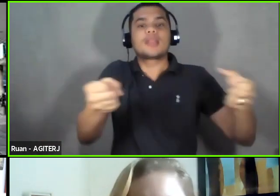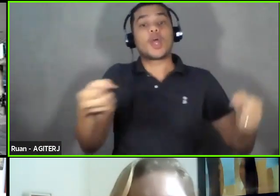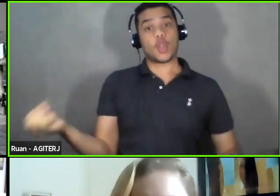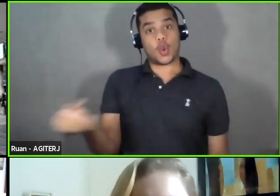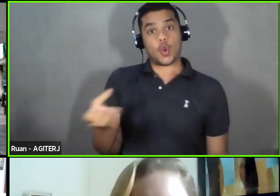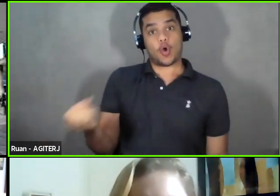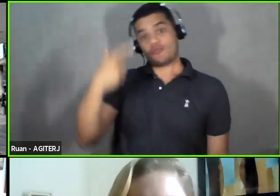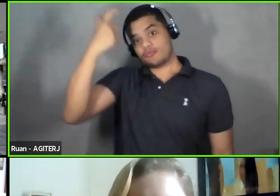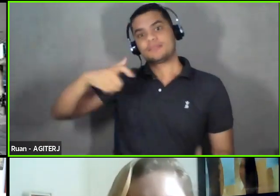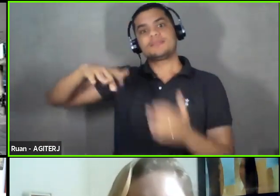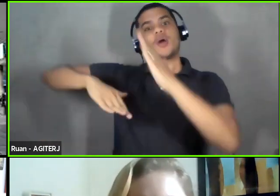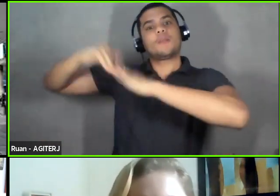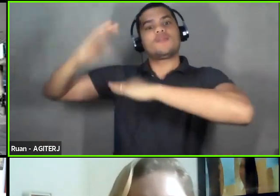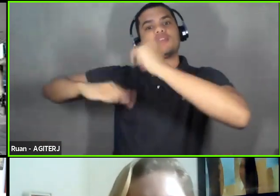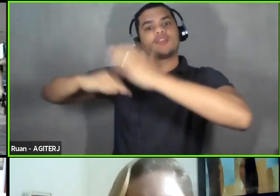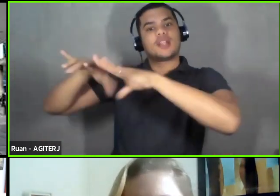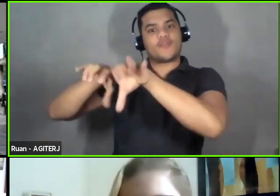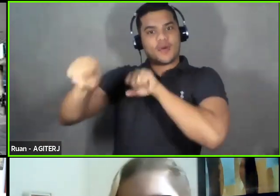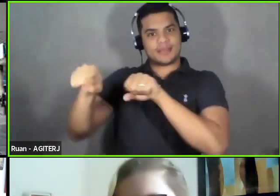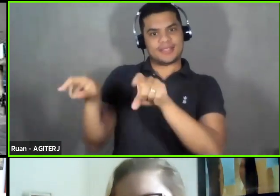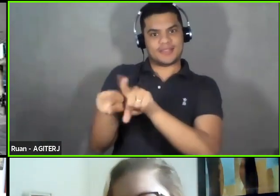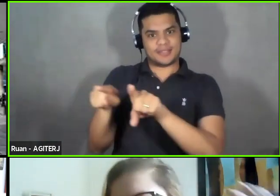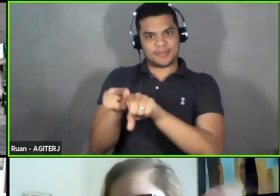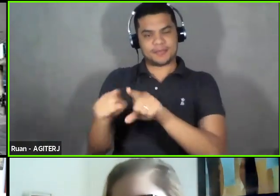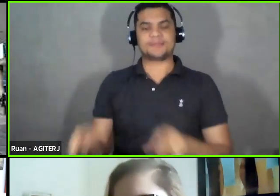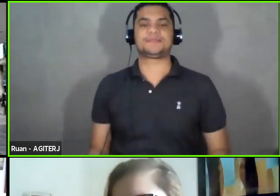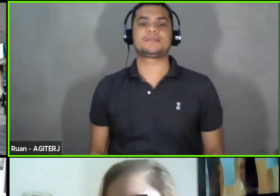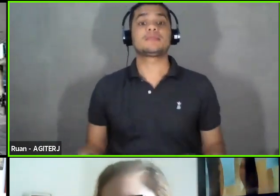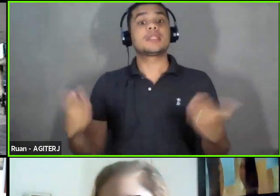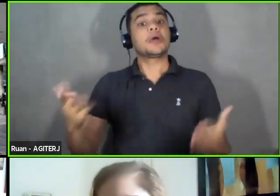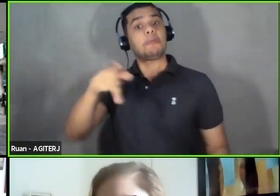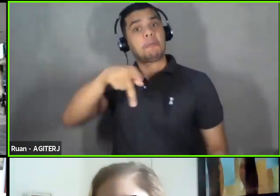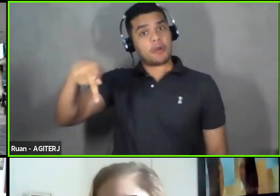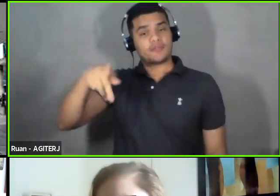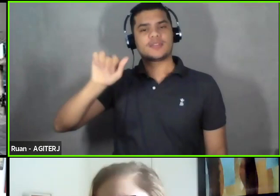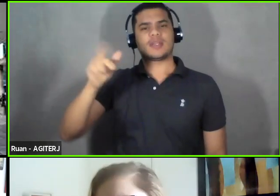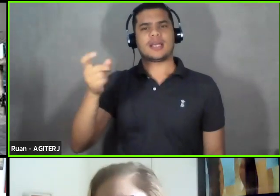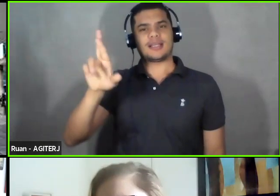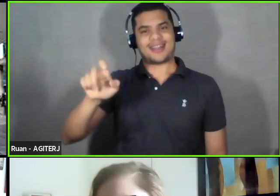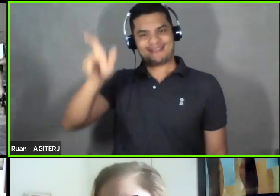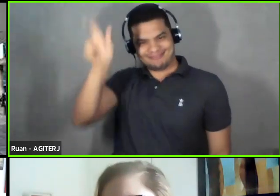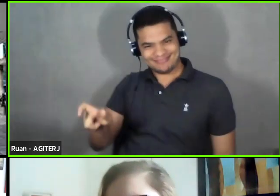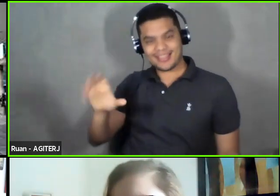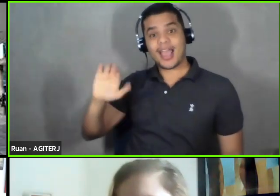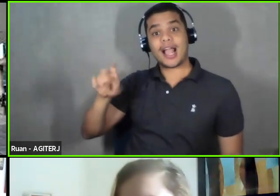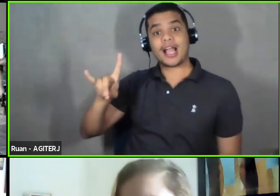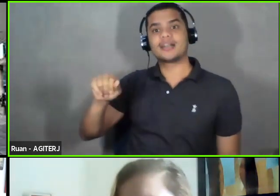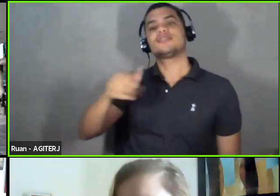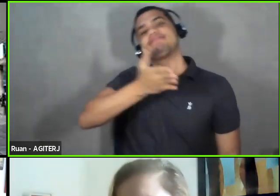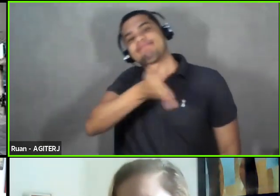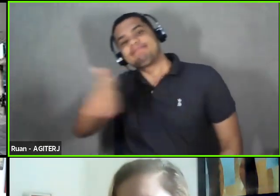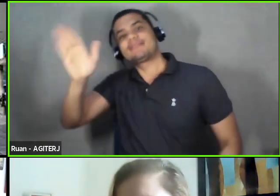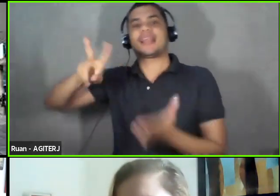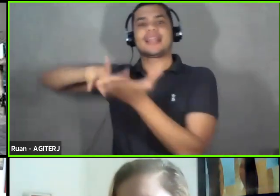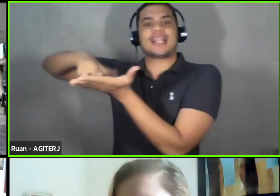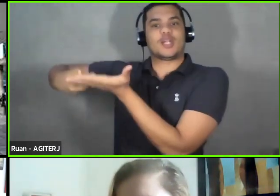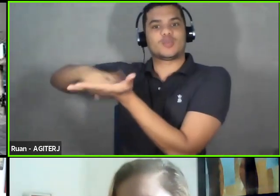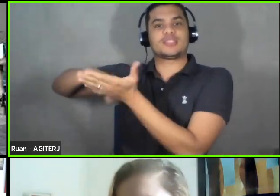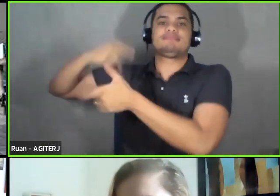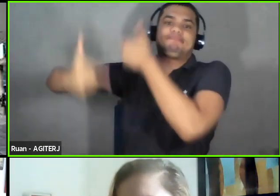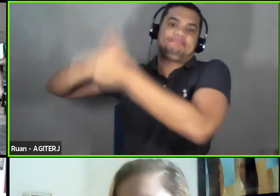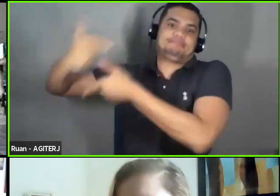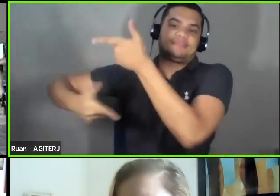acadêmica. Então, com o ingresso do professor André, a Cândida foi então para a tradução, onde atuou por 30